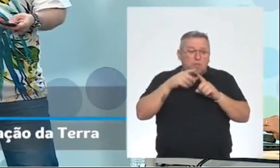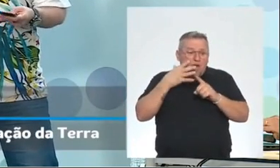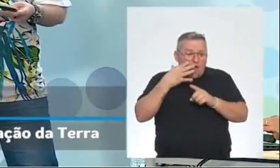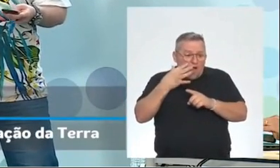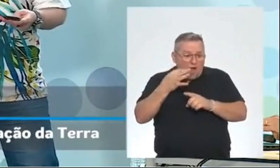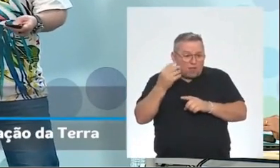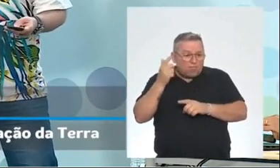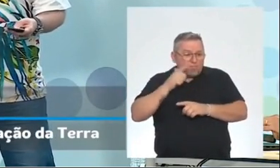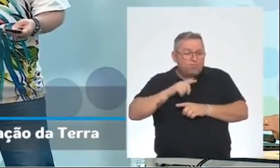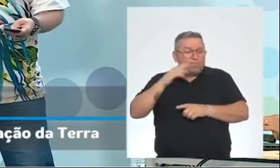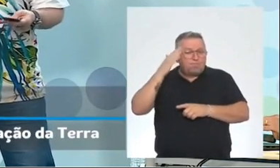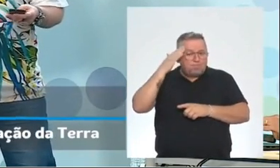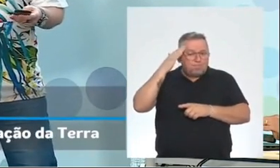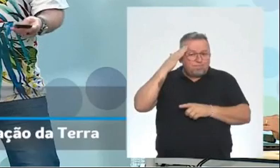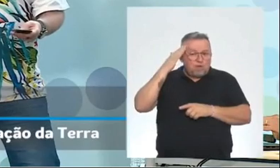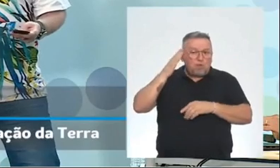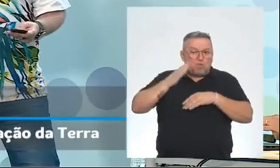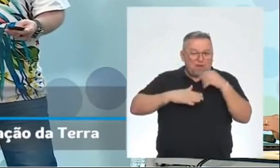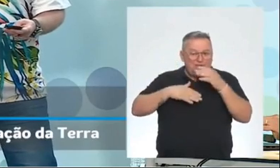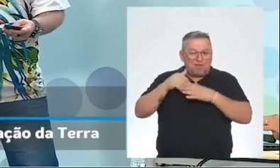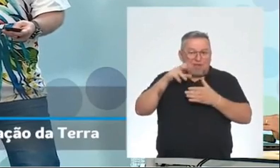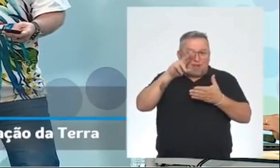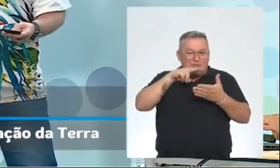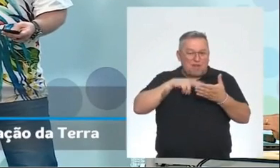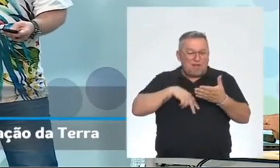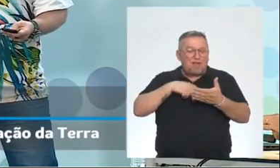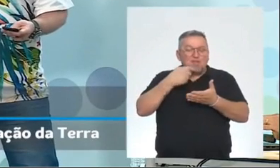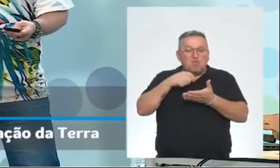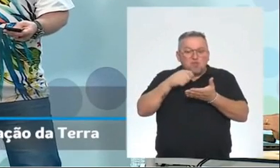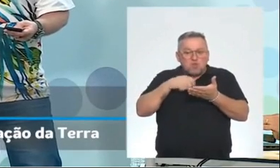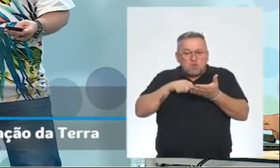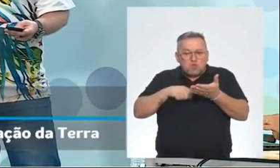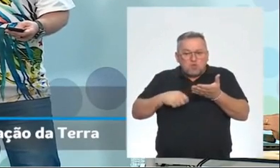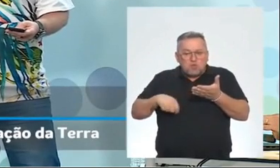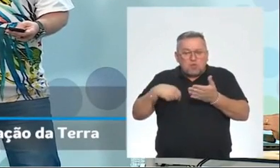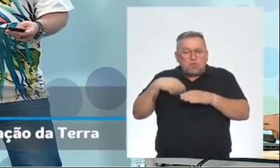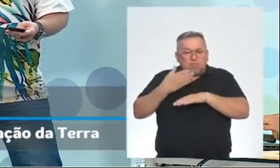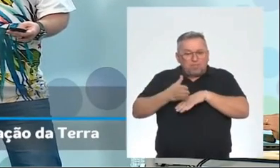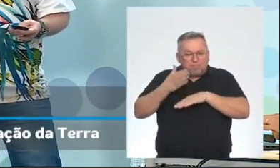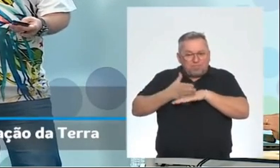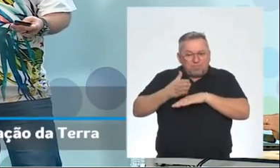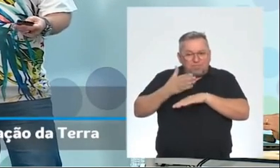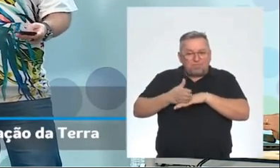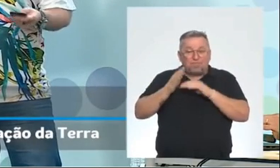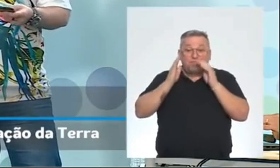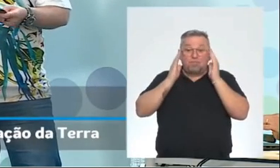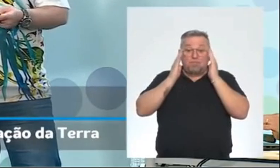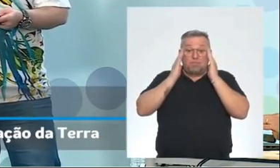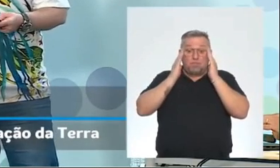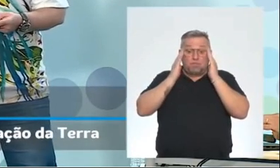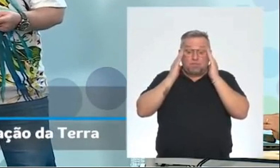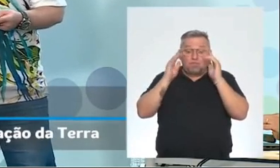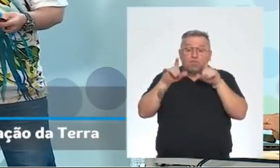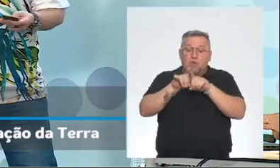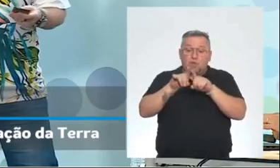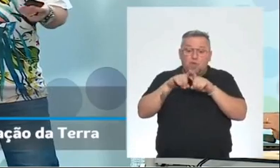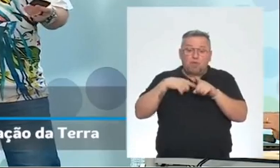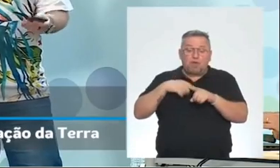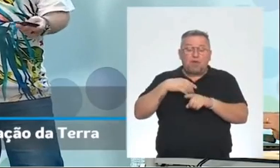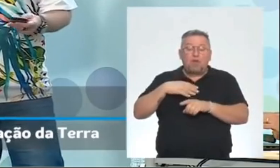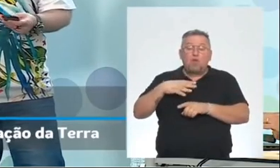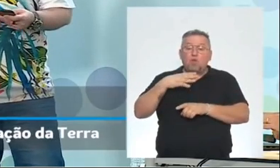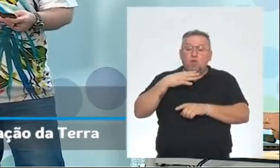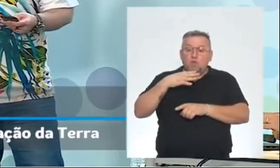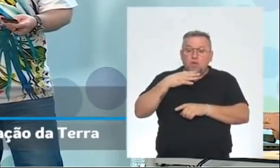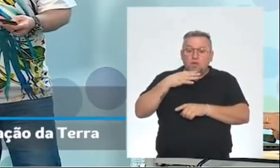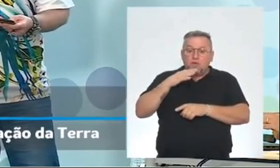atenção, praticar, precisa praticar muito exercício nessa relação aí do perfil topográfico para ter o conhecimento, principalmente quando